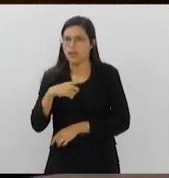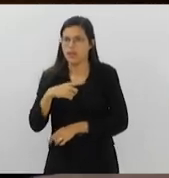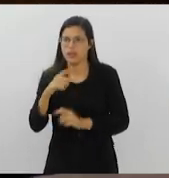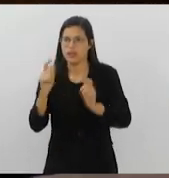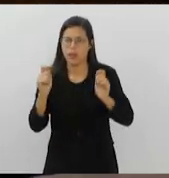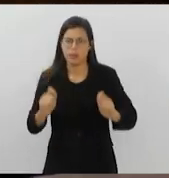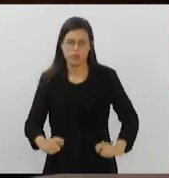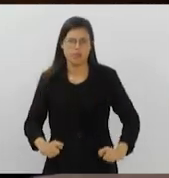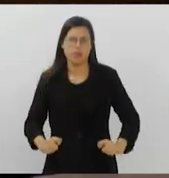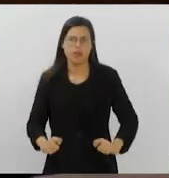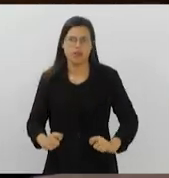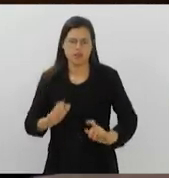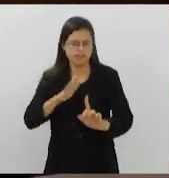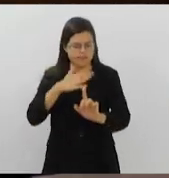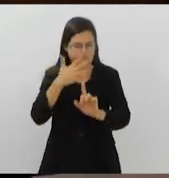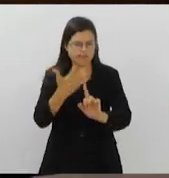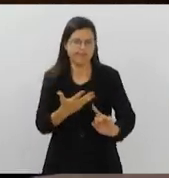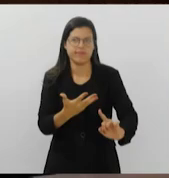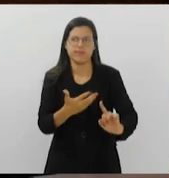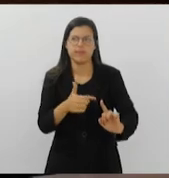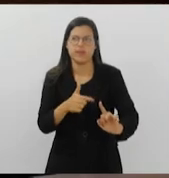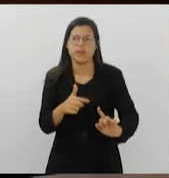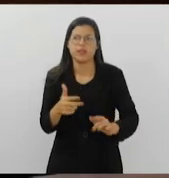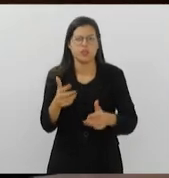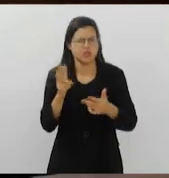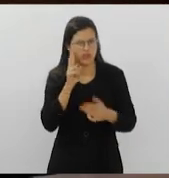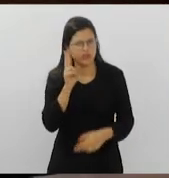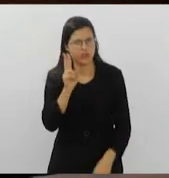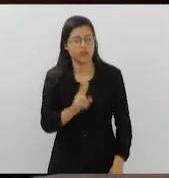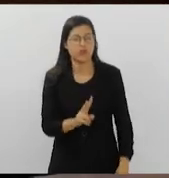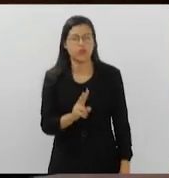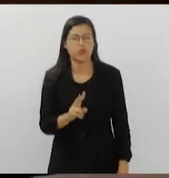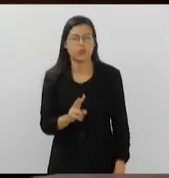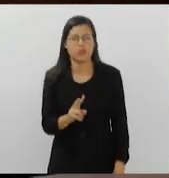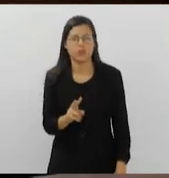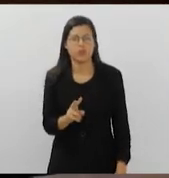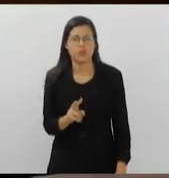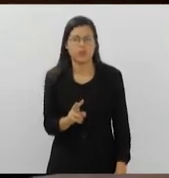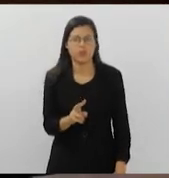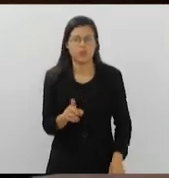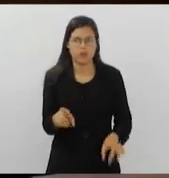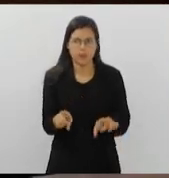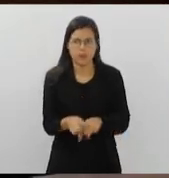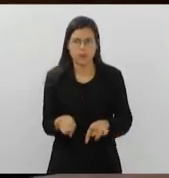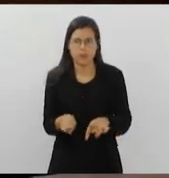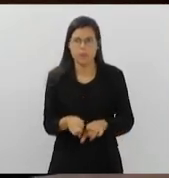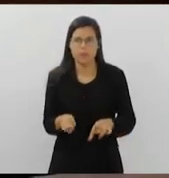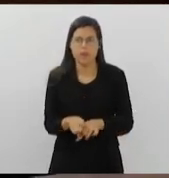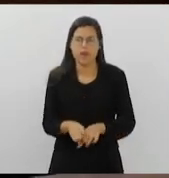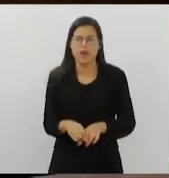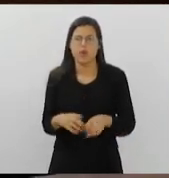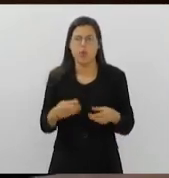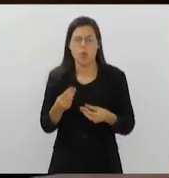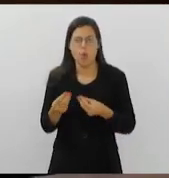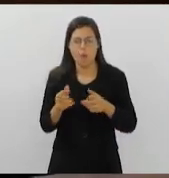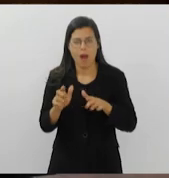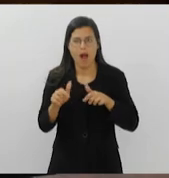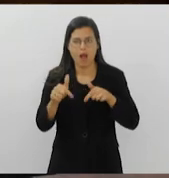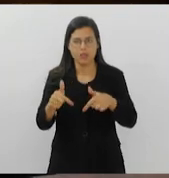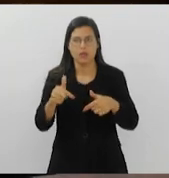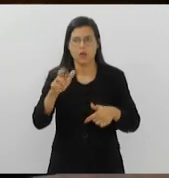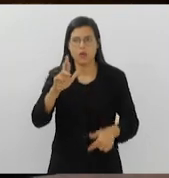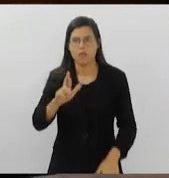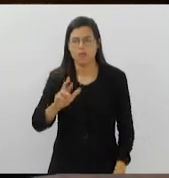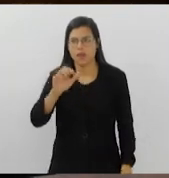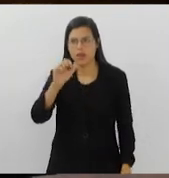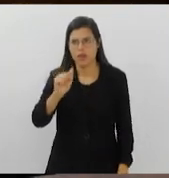ser reconhecida em seu esporte. A gente viu com maestria também a desenvoltura da Rafaela